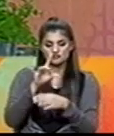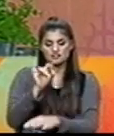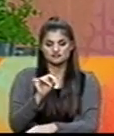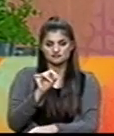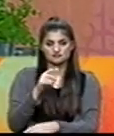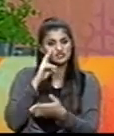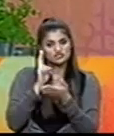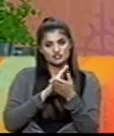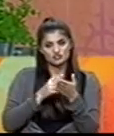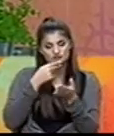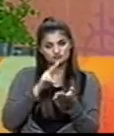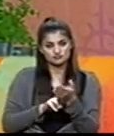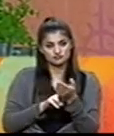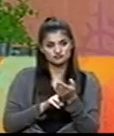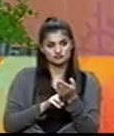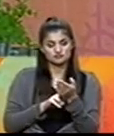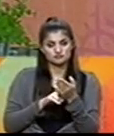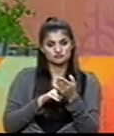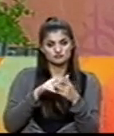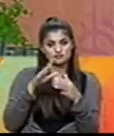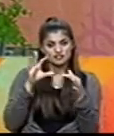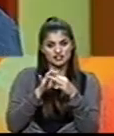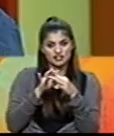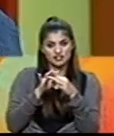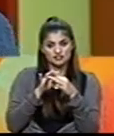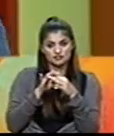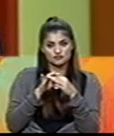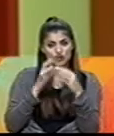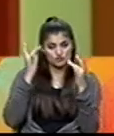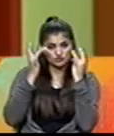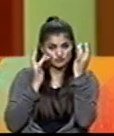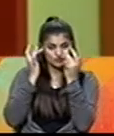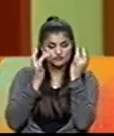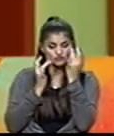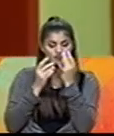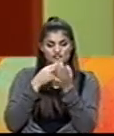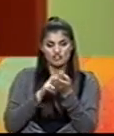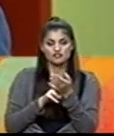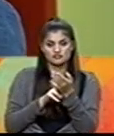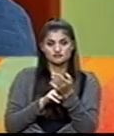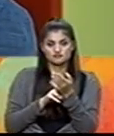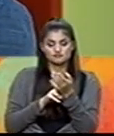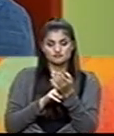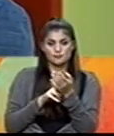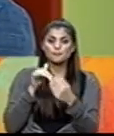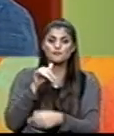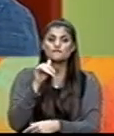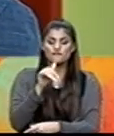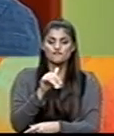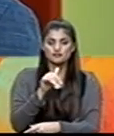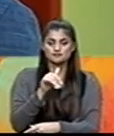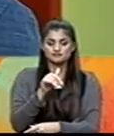as leituras certas para se fazer sobre os filósofos, não é? Verdade. E que vai desde Santo Tomás de